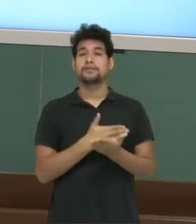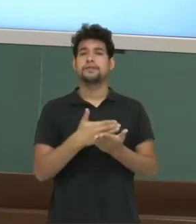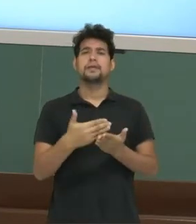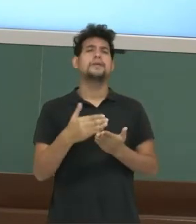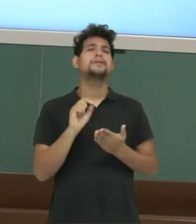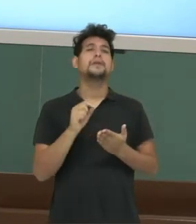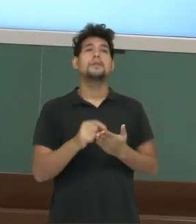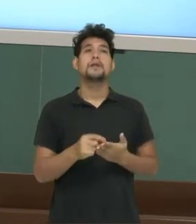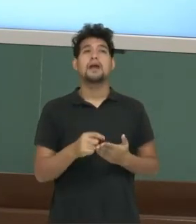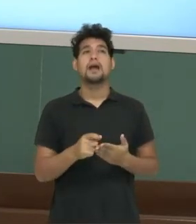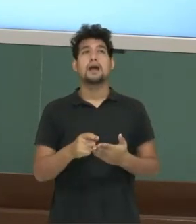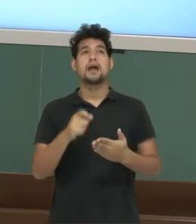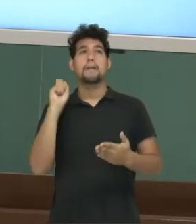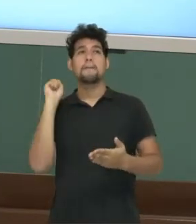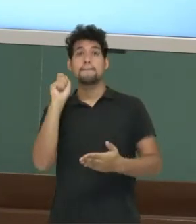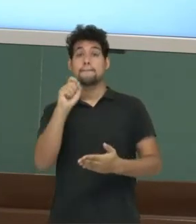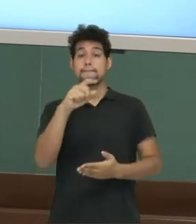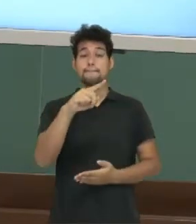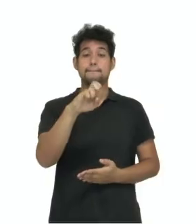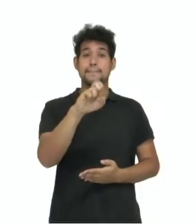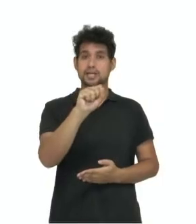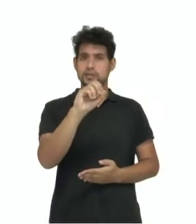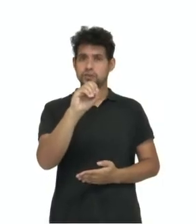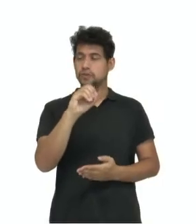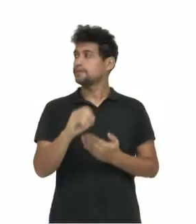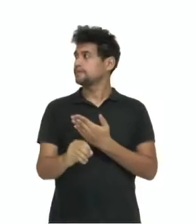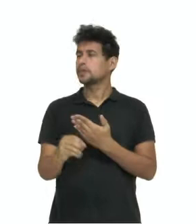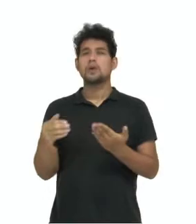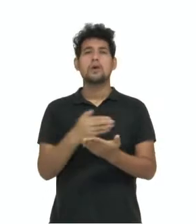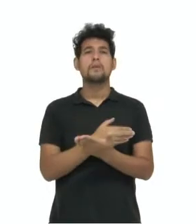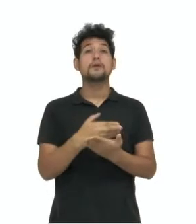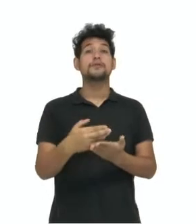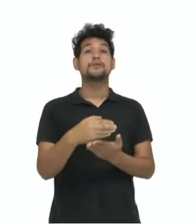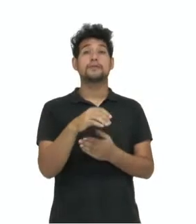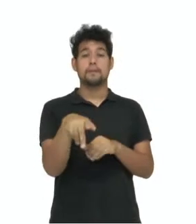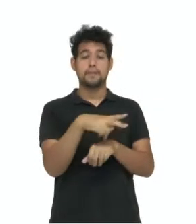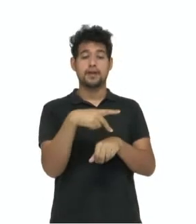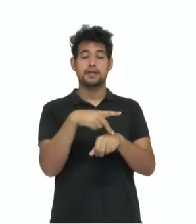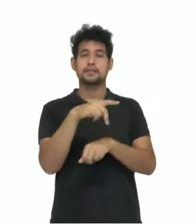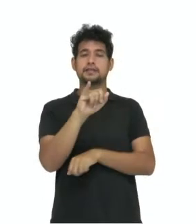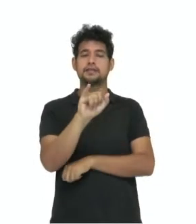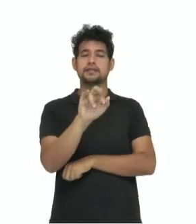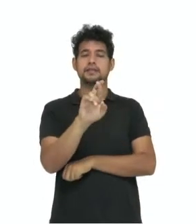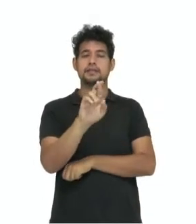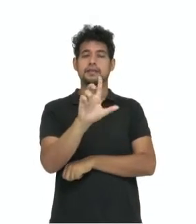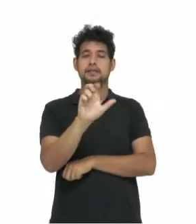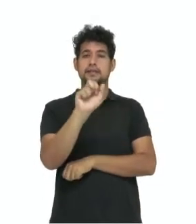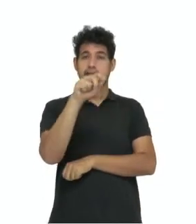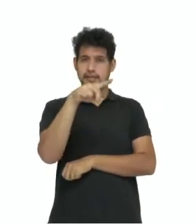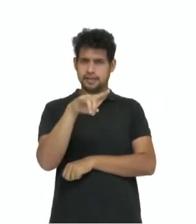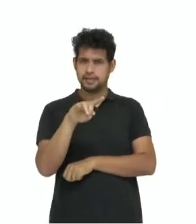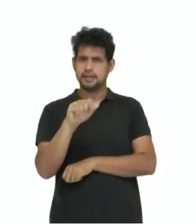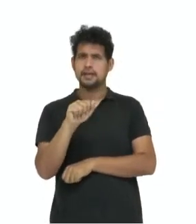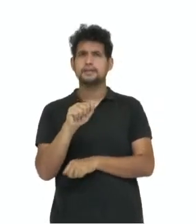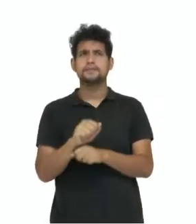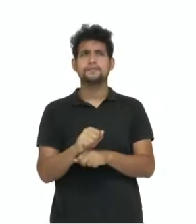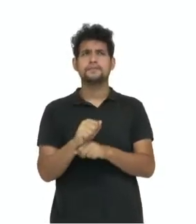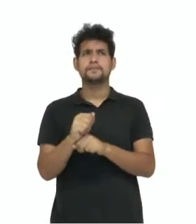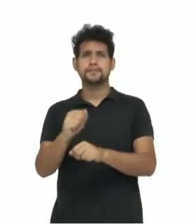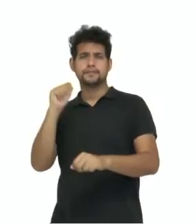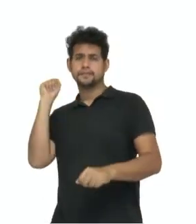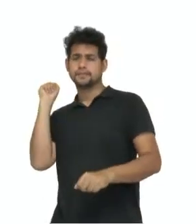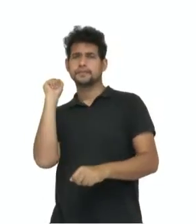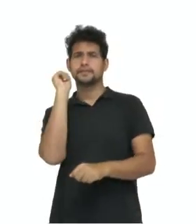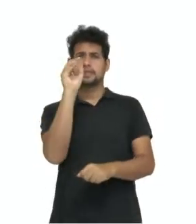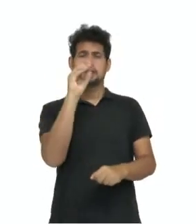arremesso de peso. De origem irlandesa, mais precisamente entre os celtas, o arremesso de peso